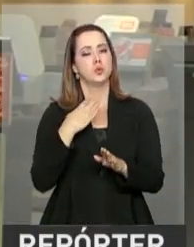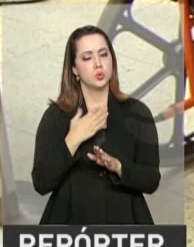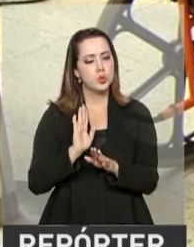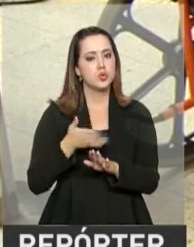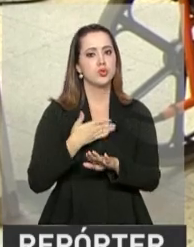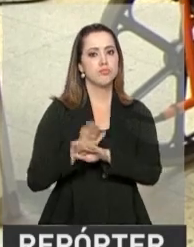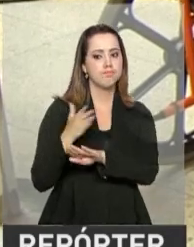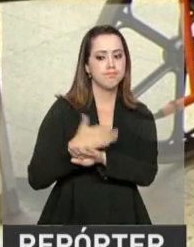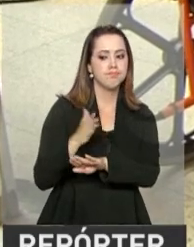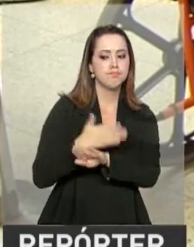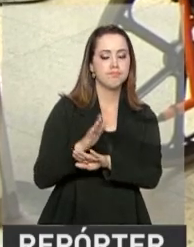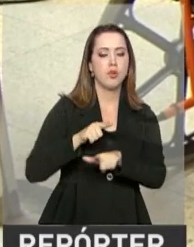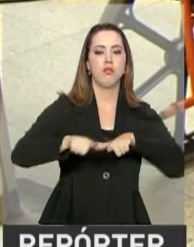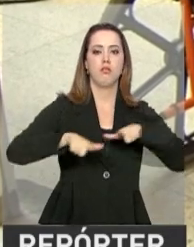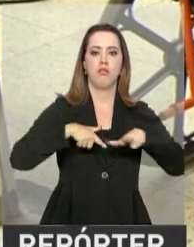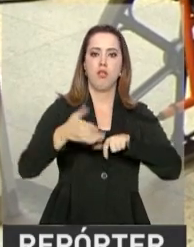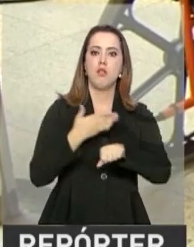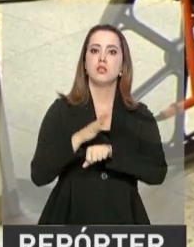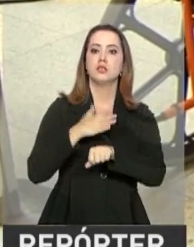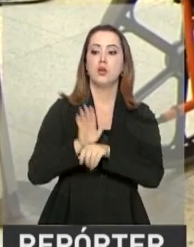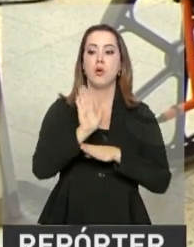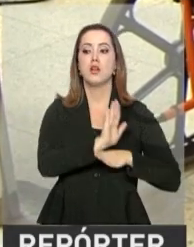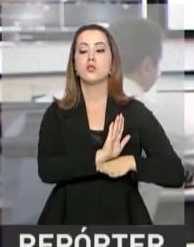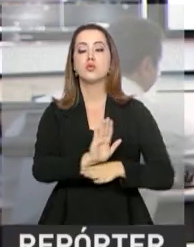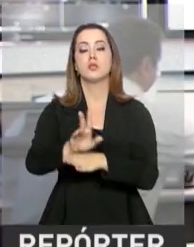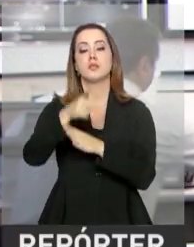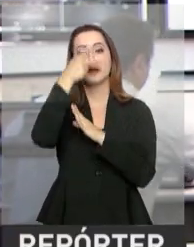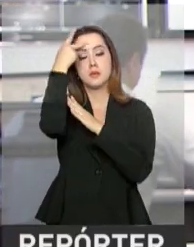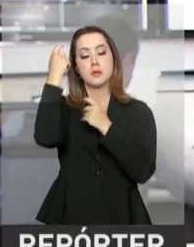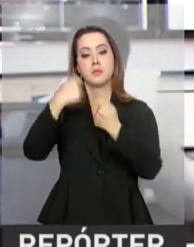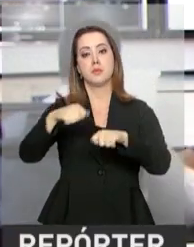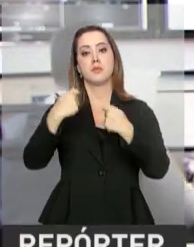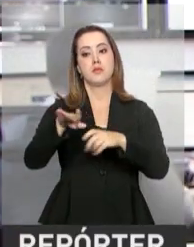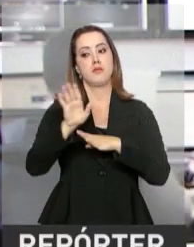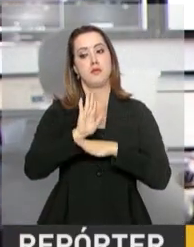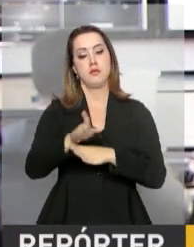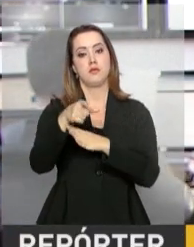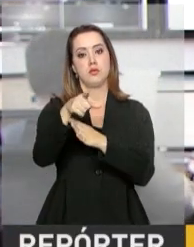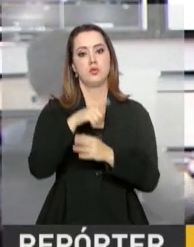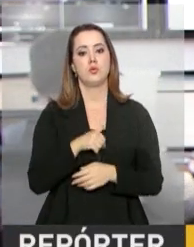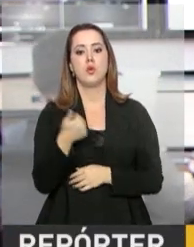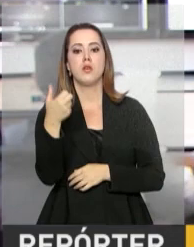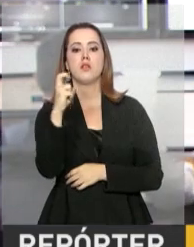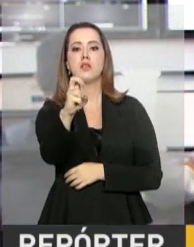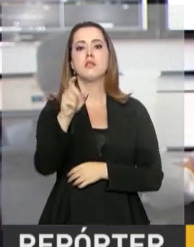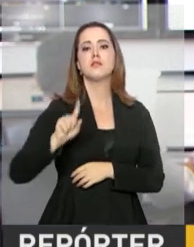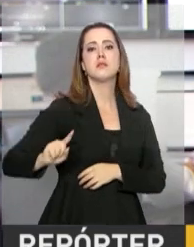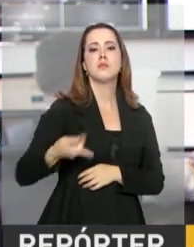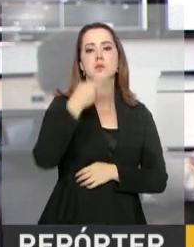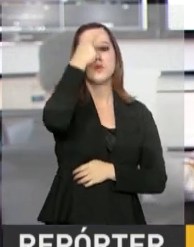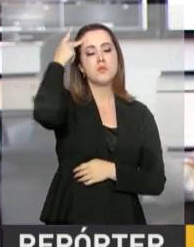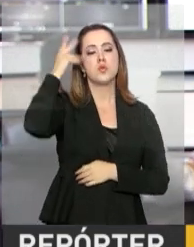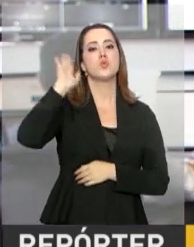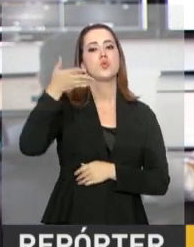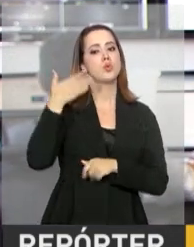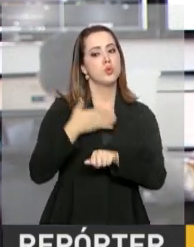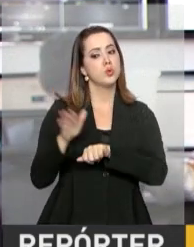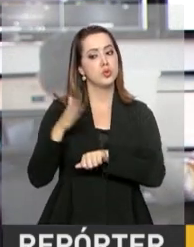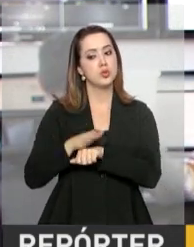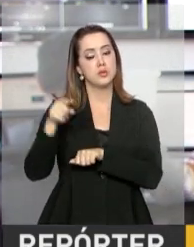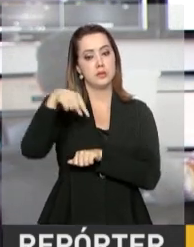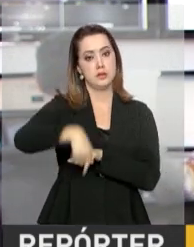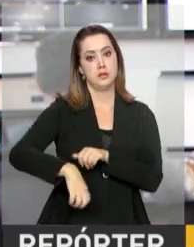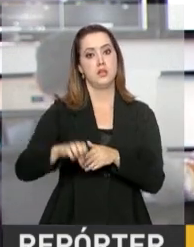e cursos para auxiliar quem precisa de atendimento especial. São mais de 15 mil pessoas treinadas em acessibilidade na